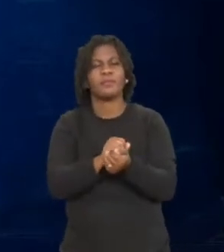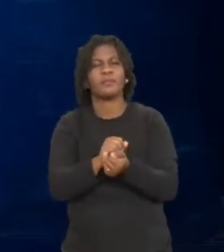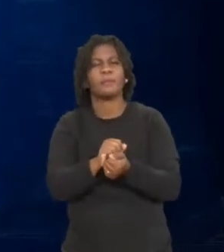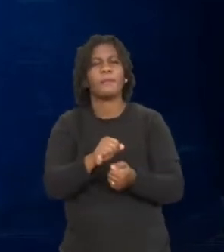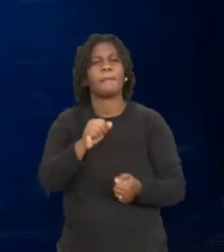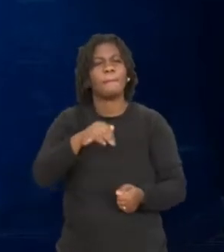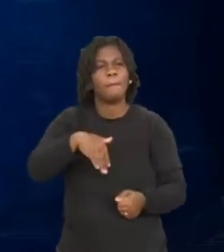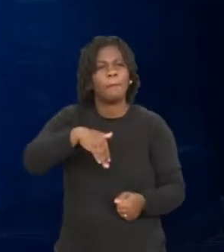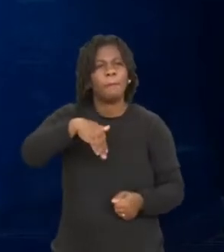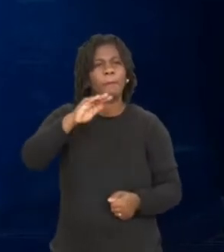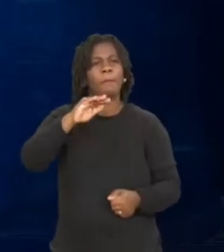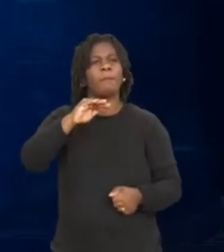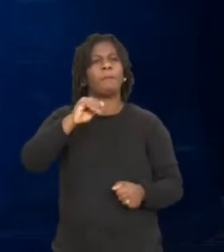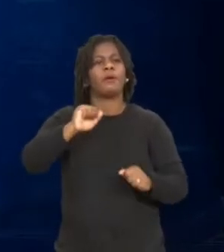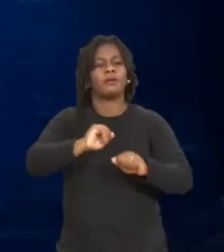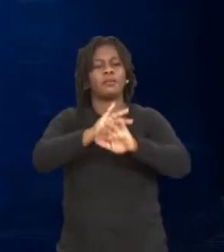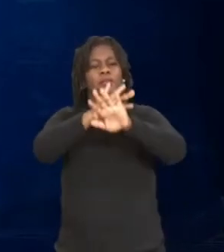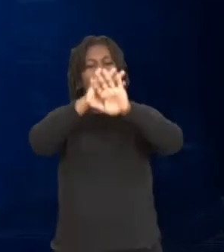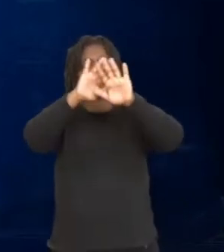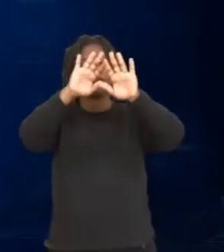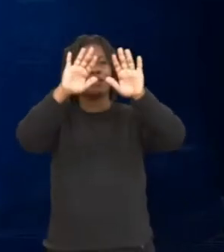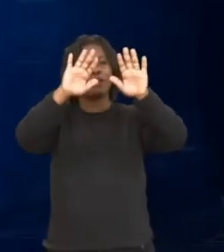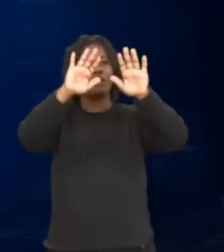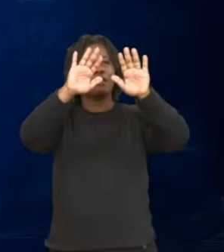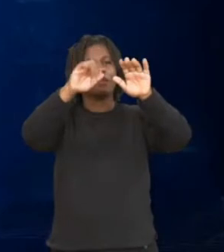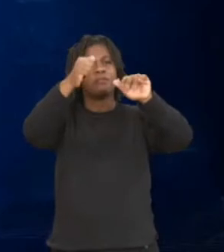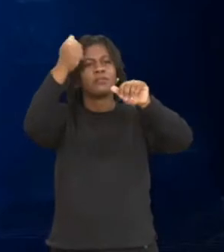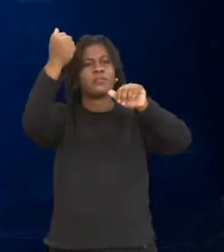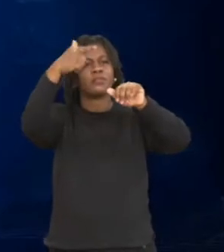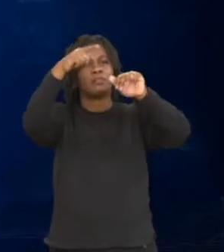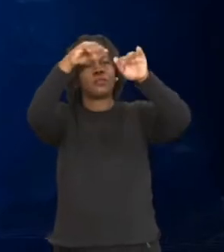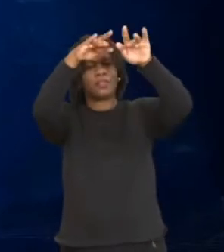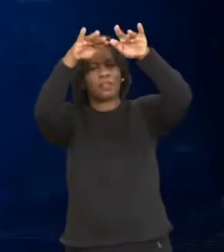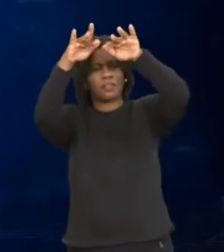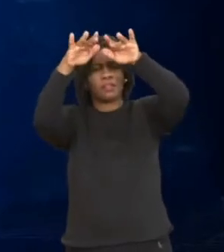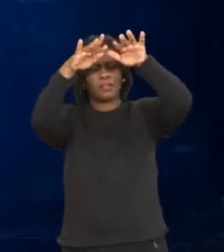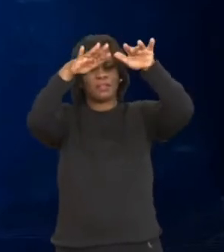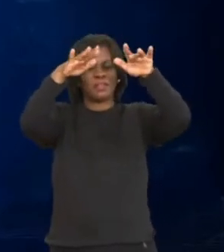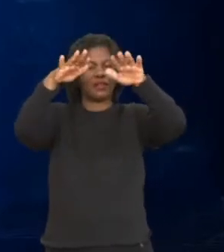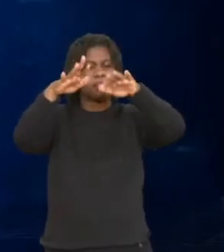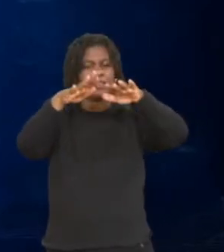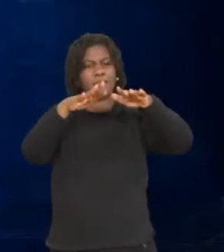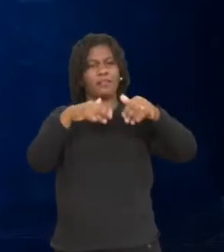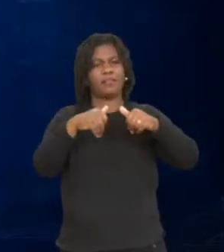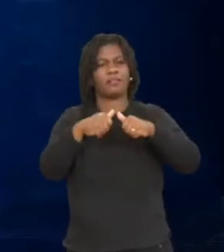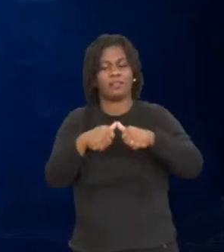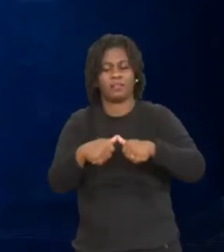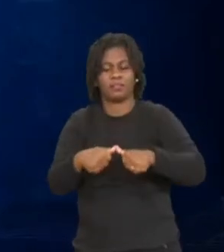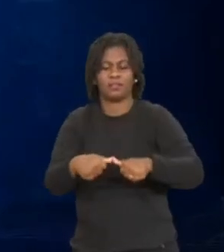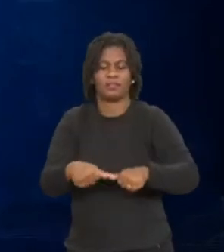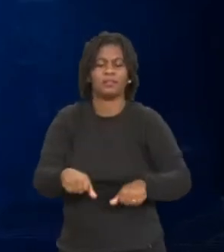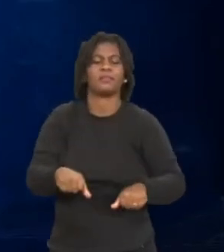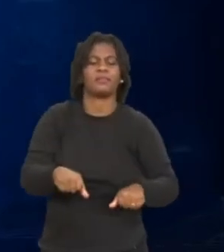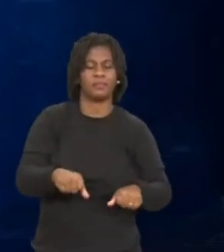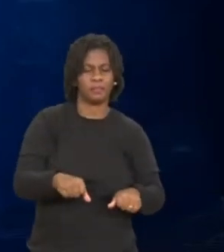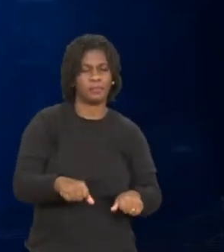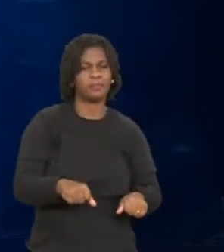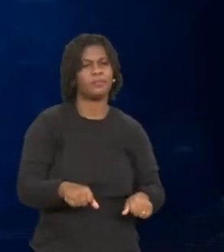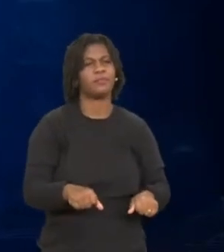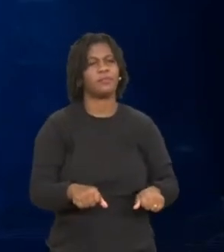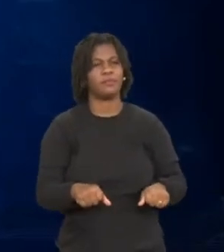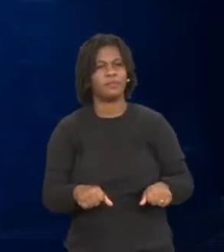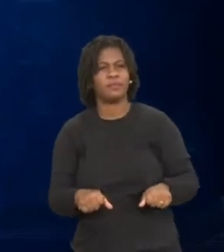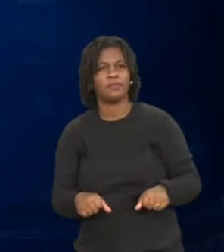lavado. Mais alvo. Mais alvo que a neve eu serei.